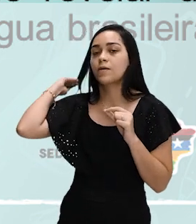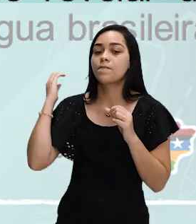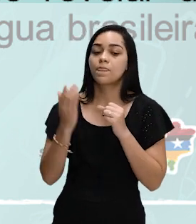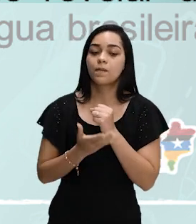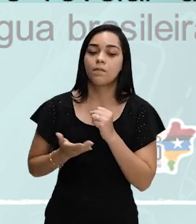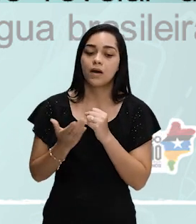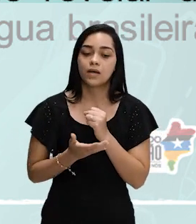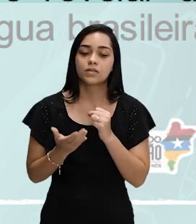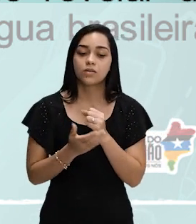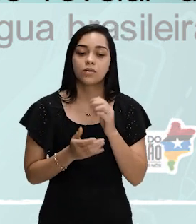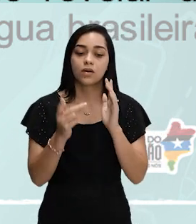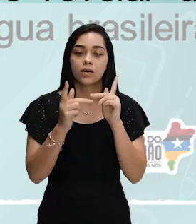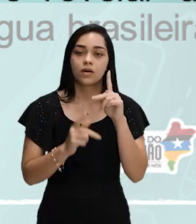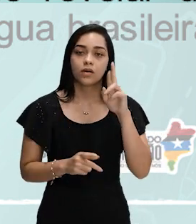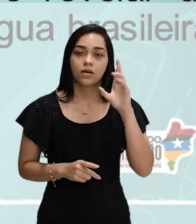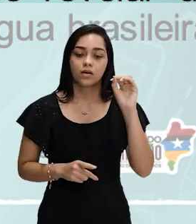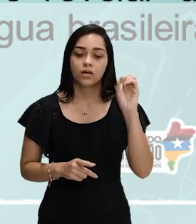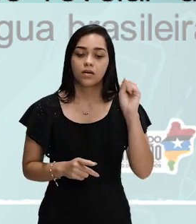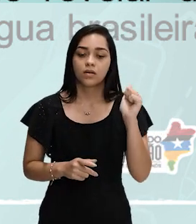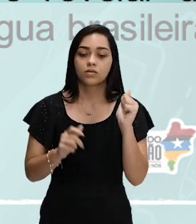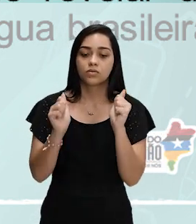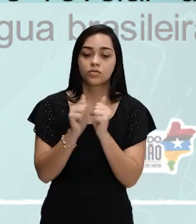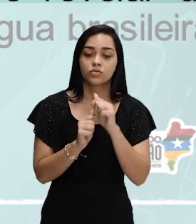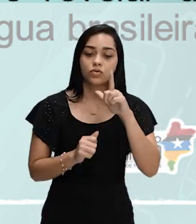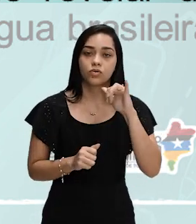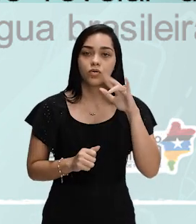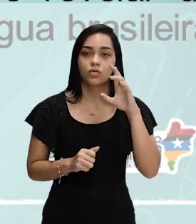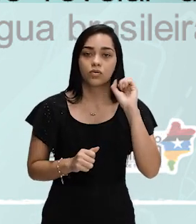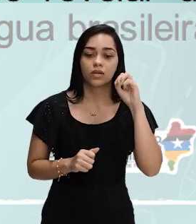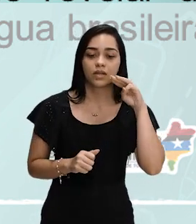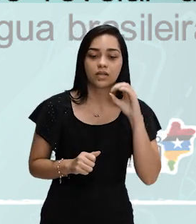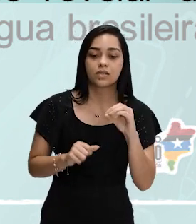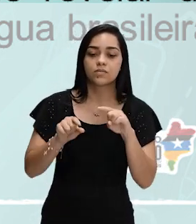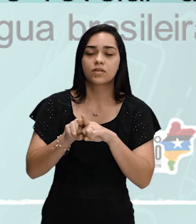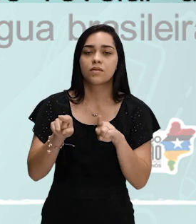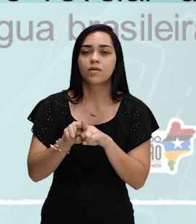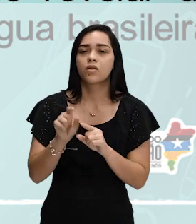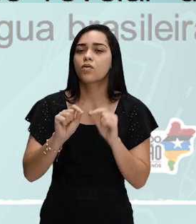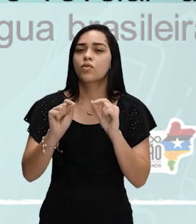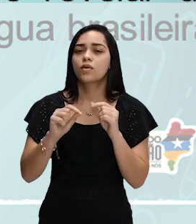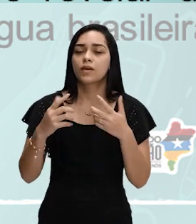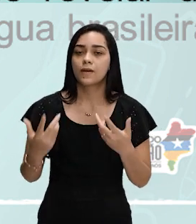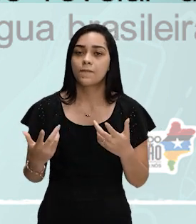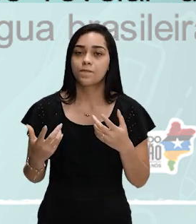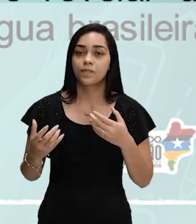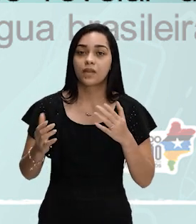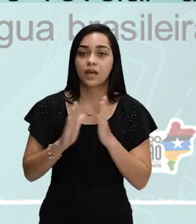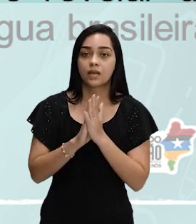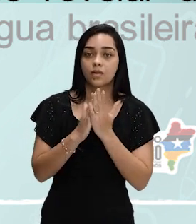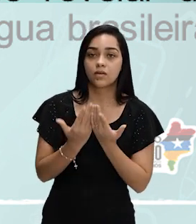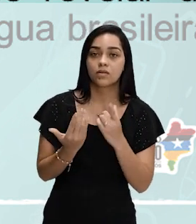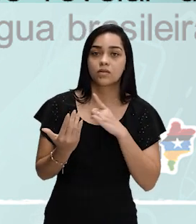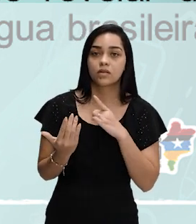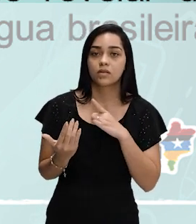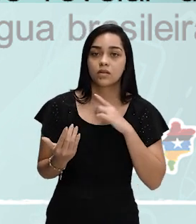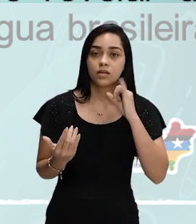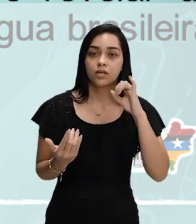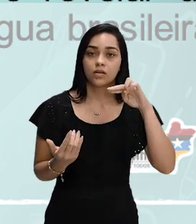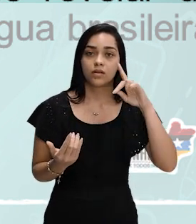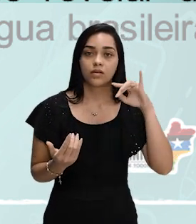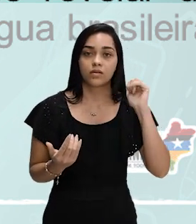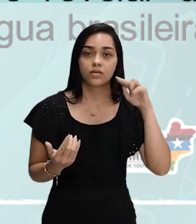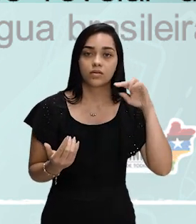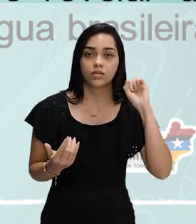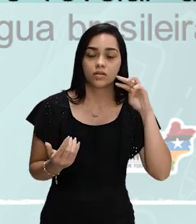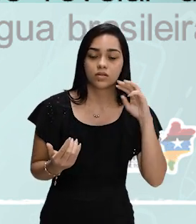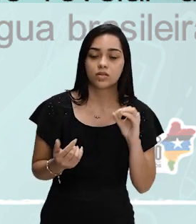da prosa com o lirismo do gênero poético. Em resumo, suas obras utilizam o indianismo como forma